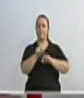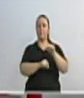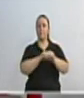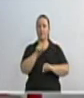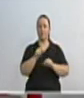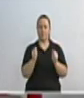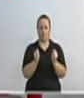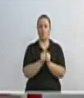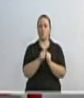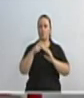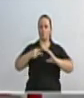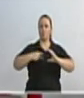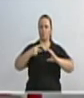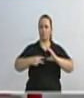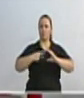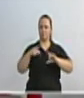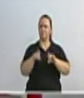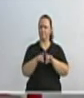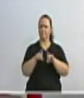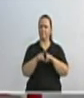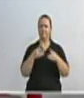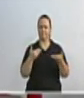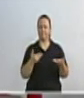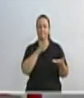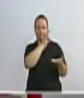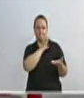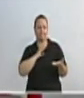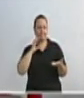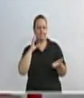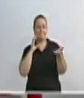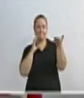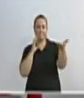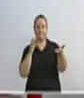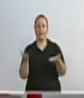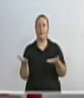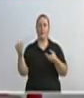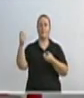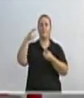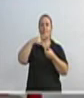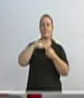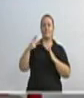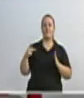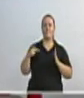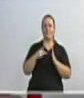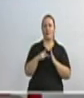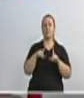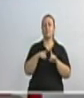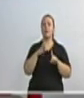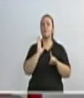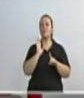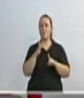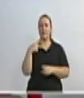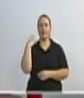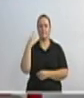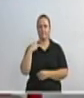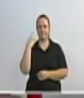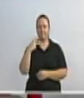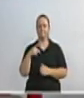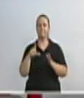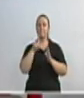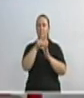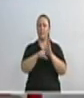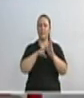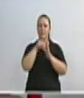pelos vereadores que aqui representavam, inclusive o vereador César Assim, que agora retorna ao PROCON, que era vereador da casa, lançaram uma legislação municipal